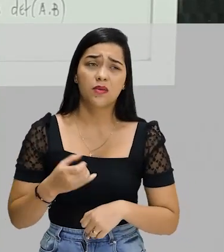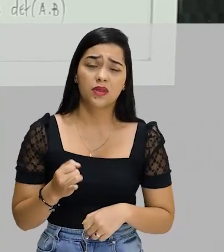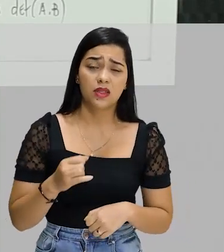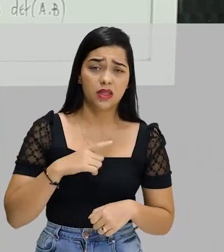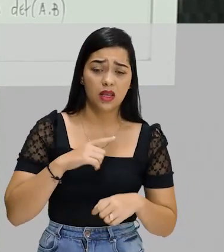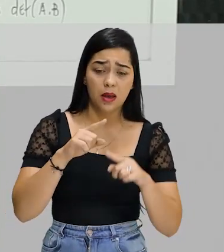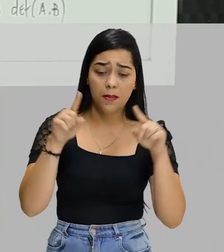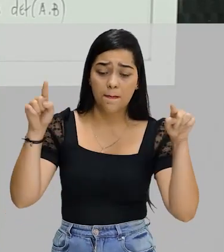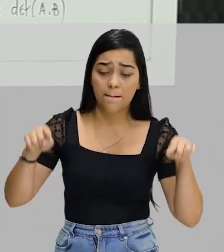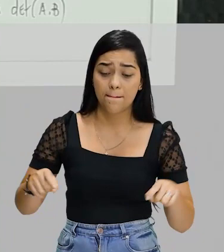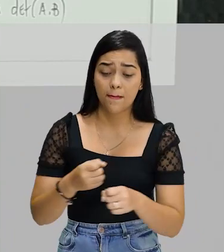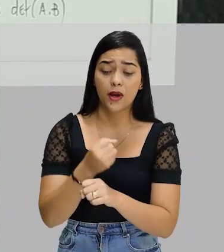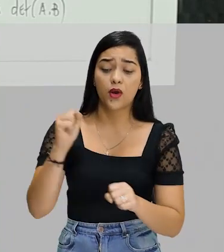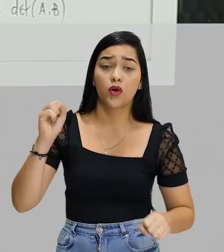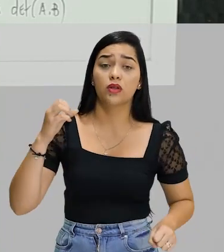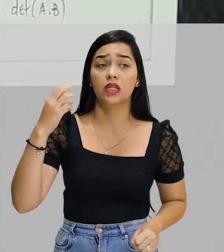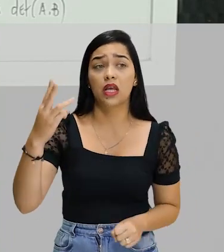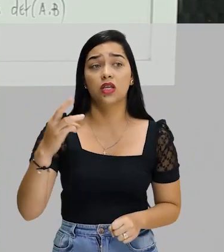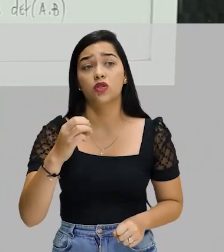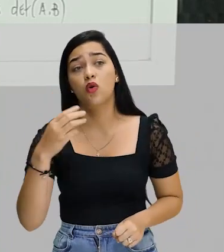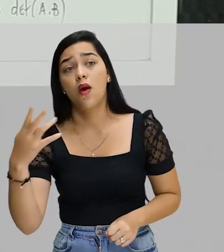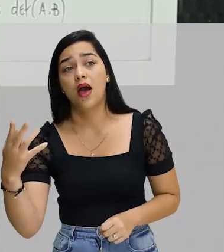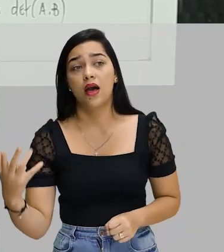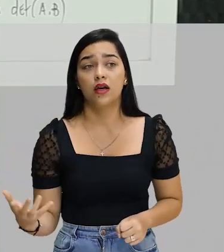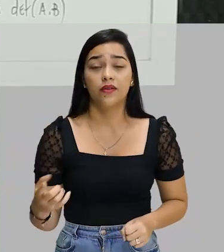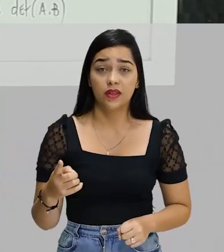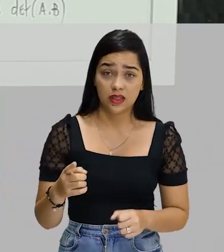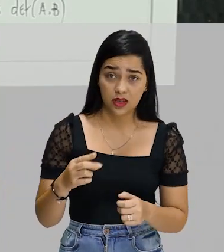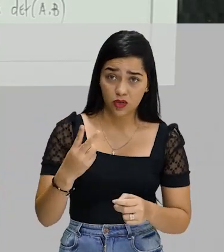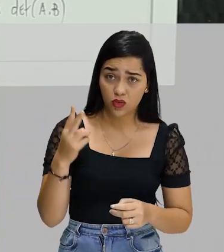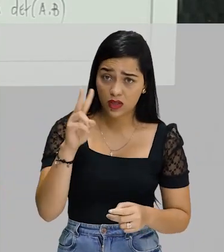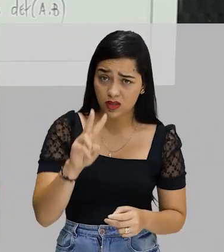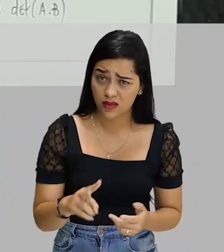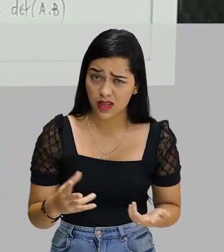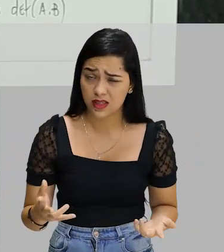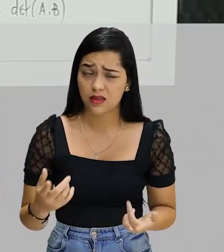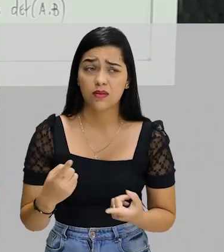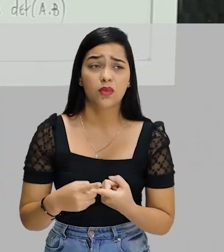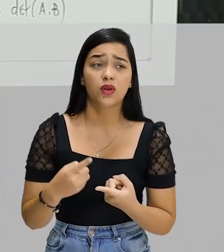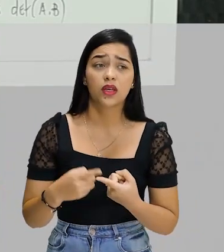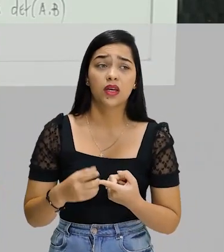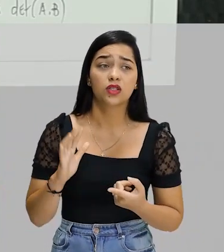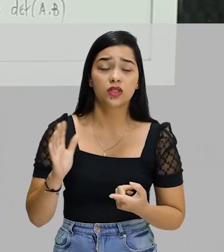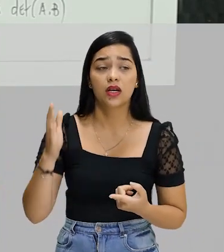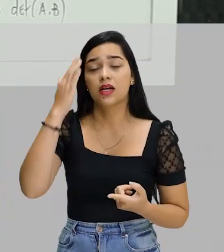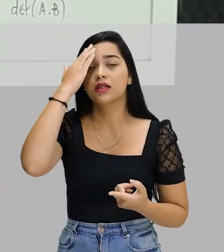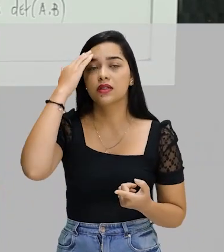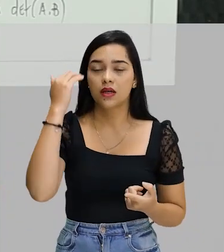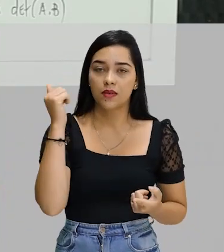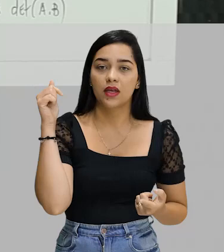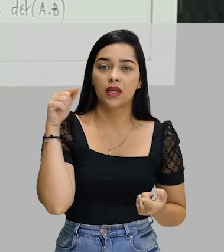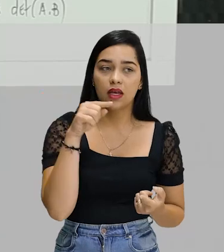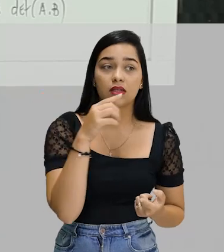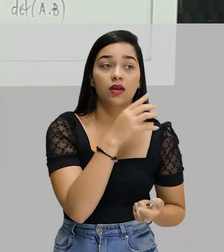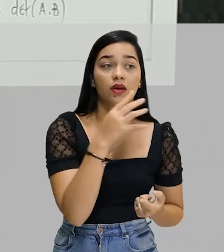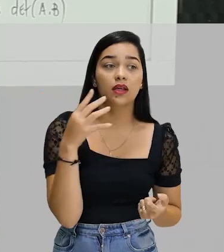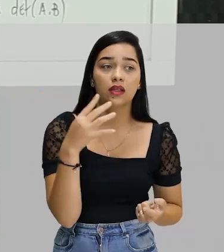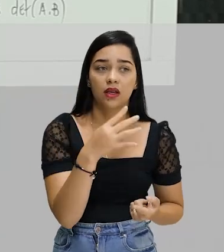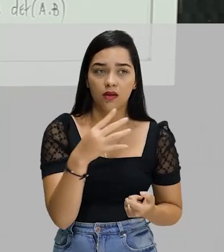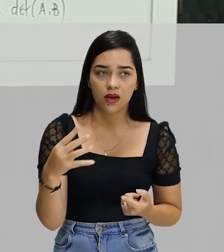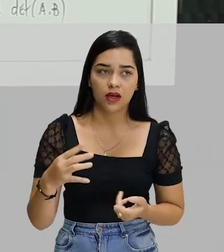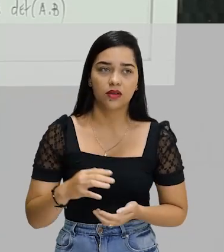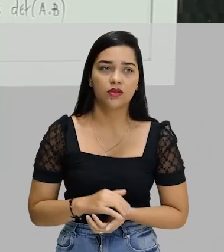uma matriz maior, de ordem 3 ou de ordem 4, você ia fazer duas vezes? Para quê? Eu já vou saber que essa aqui é